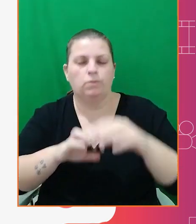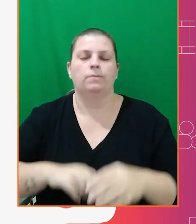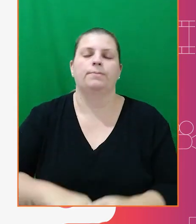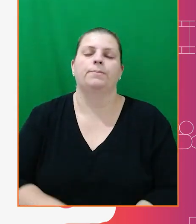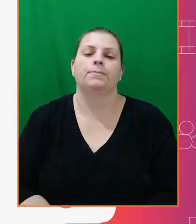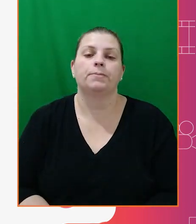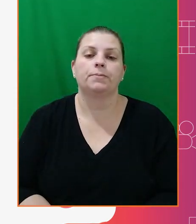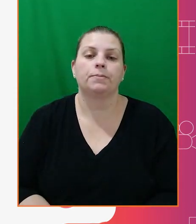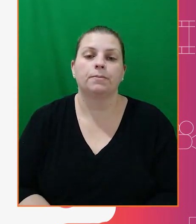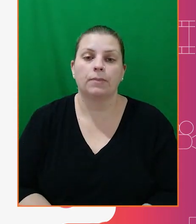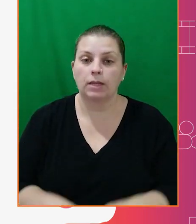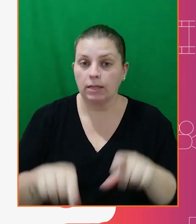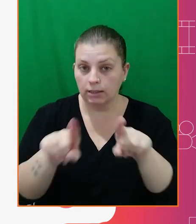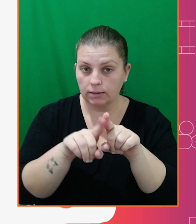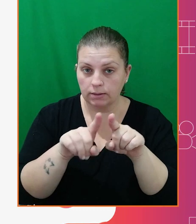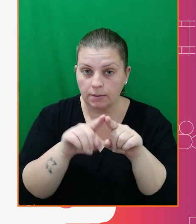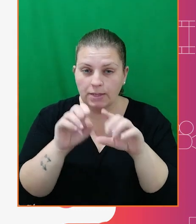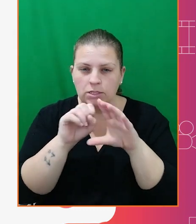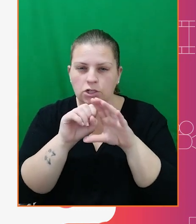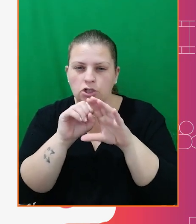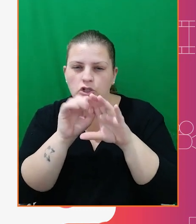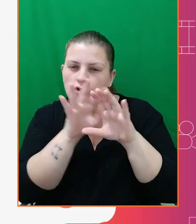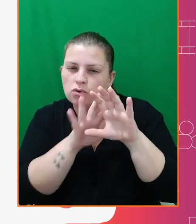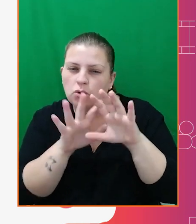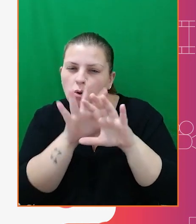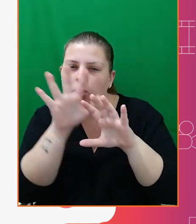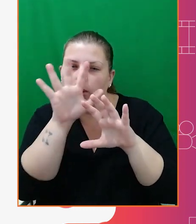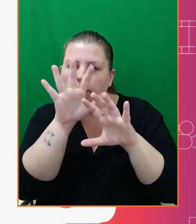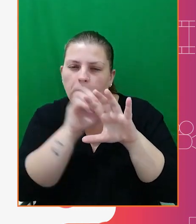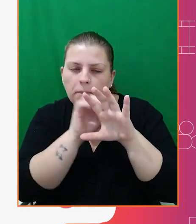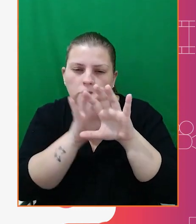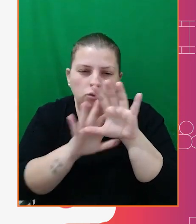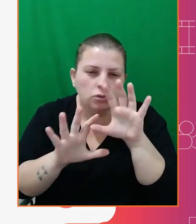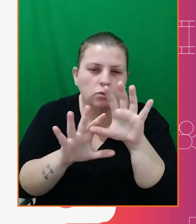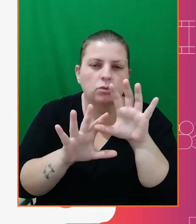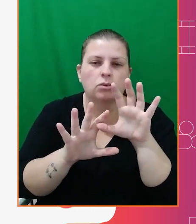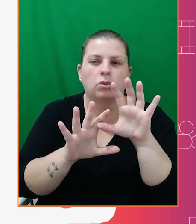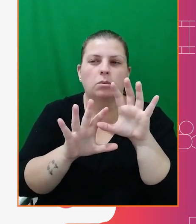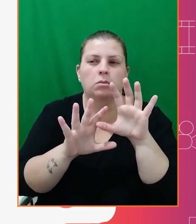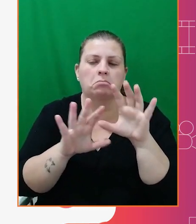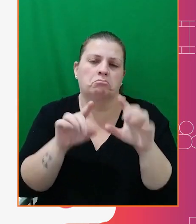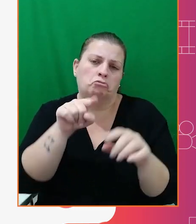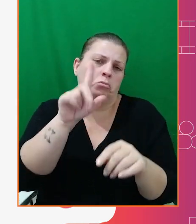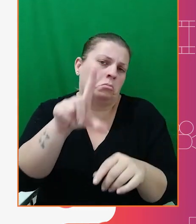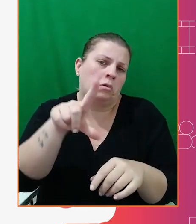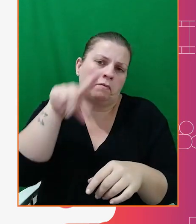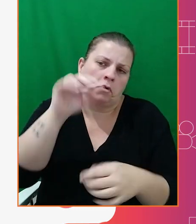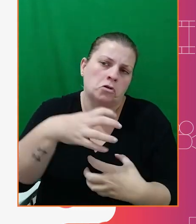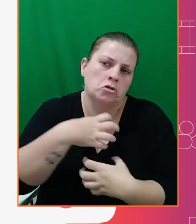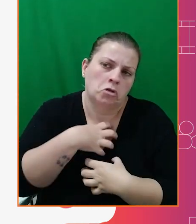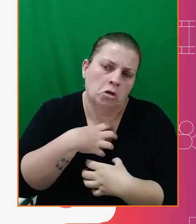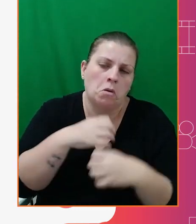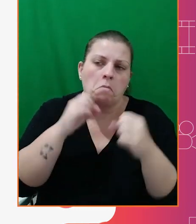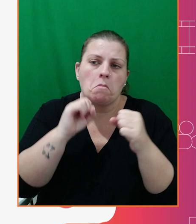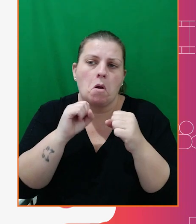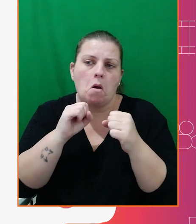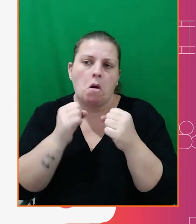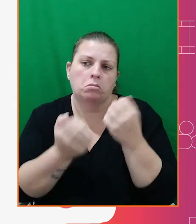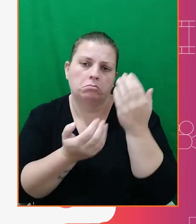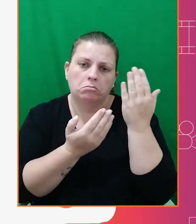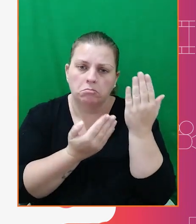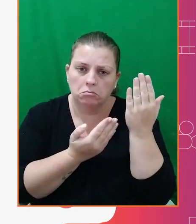Coloque a sombra e a iluminação de acordo com o que você preferir. Você pode fazer assim, ou então deixar essa parte aqui